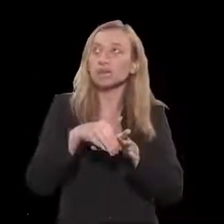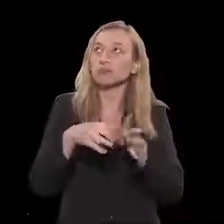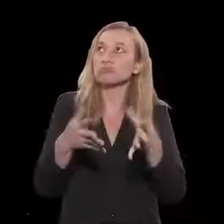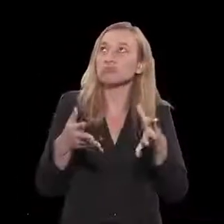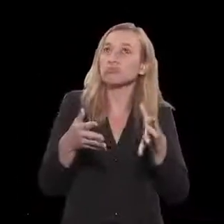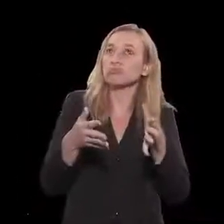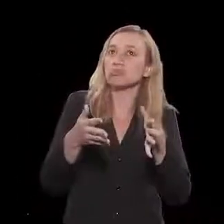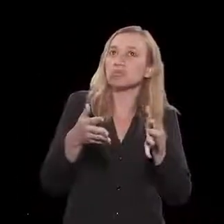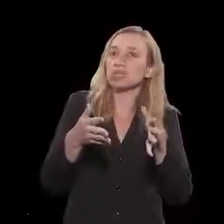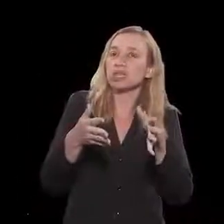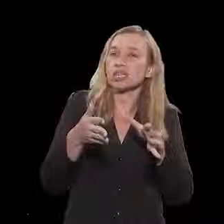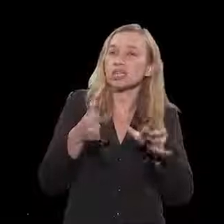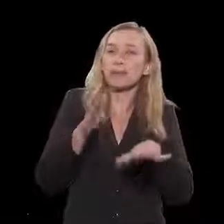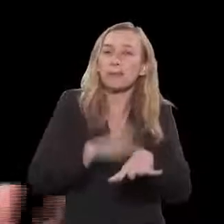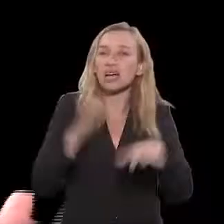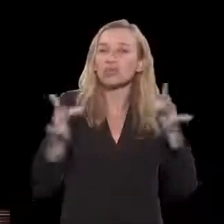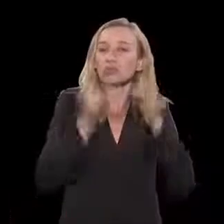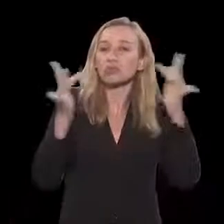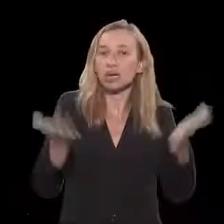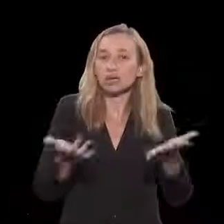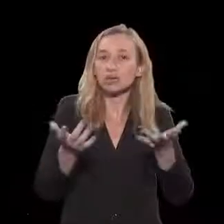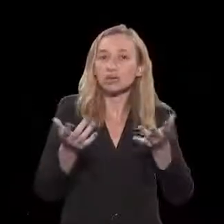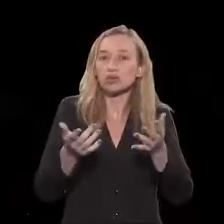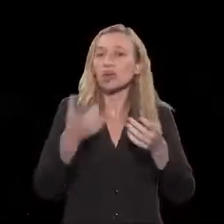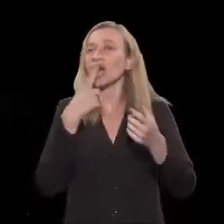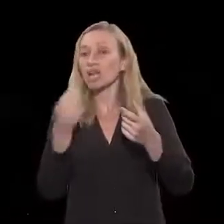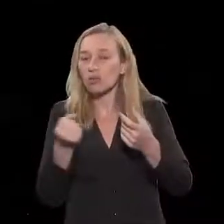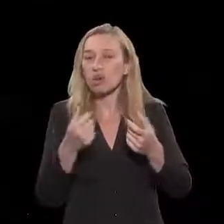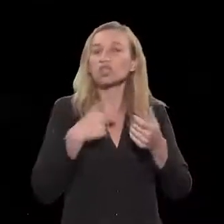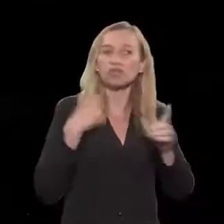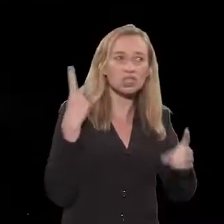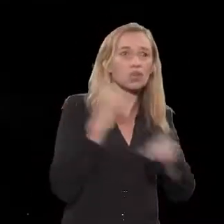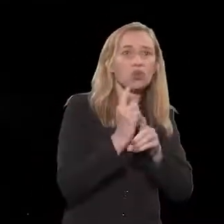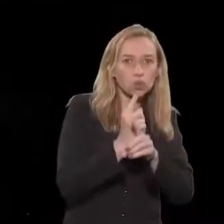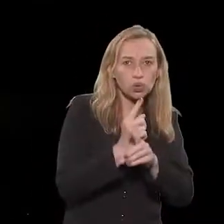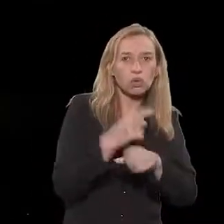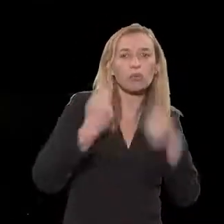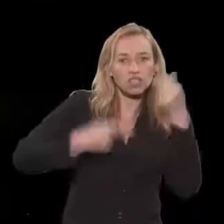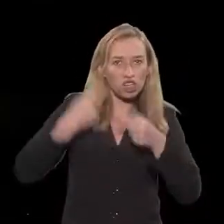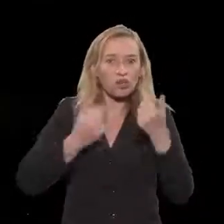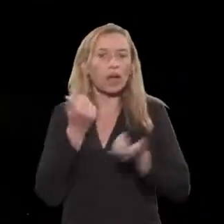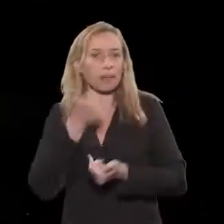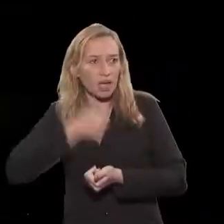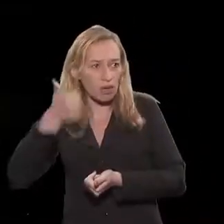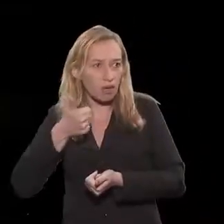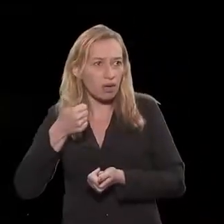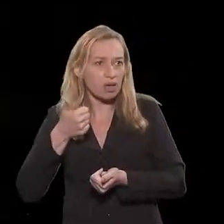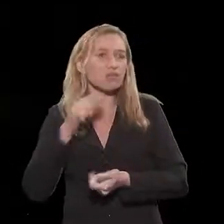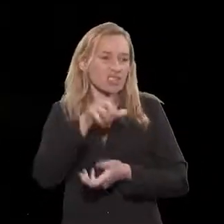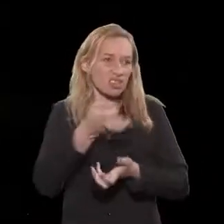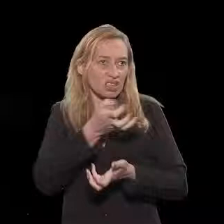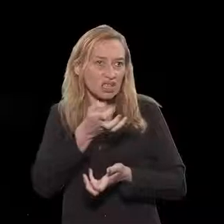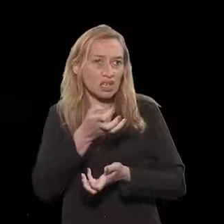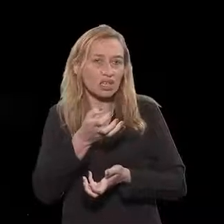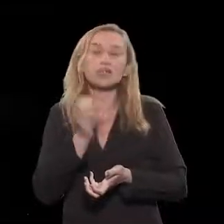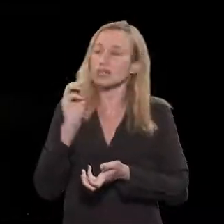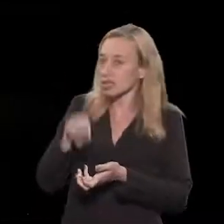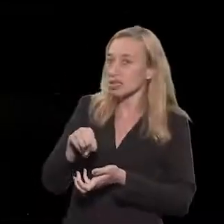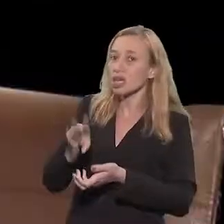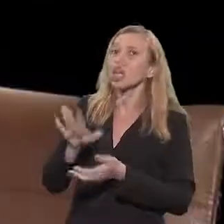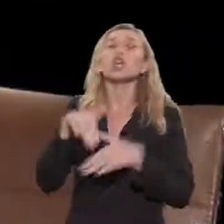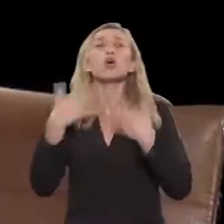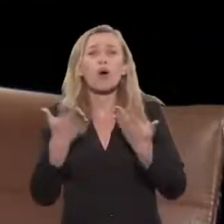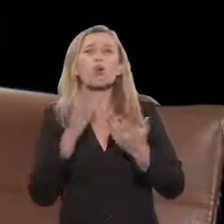de uma maneira que tenha mais aderência. Ou seja, foi a linguagem que você encontrou para dialogar, né, Sim. com quem você queria. Sim.